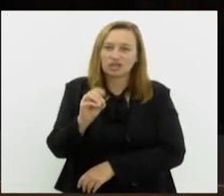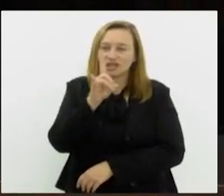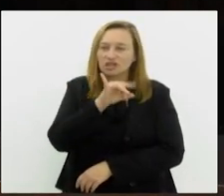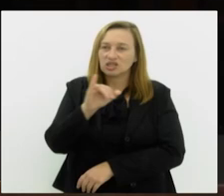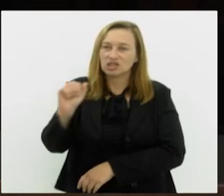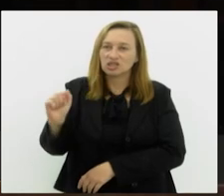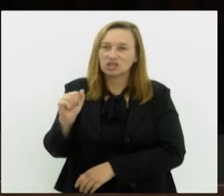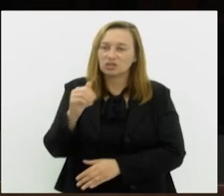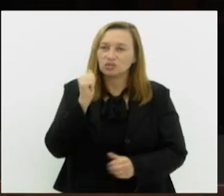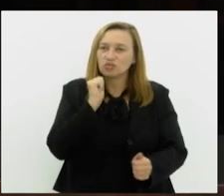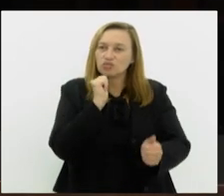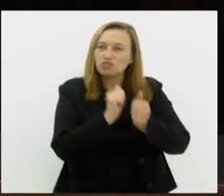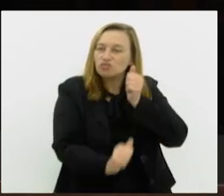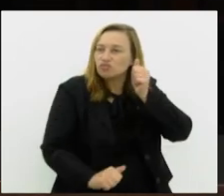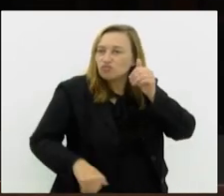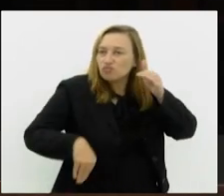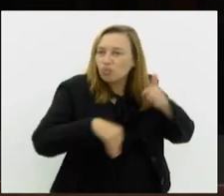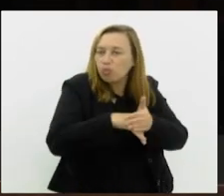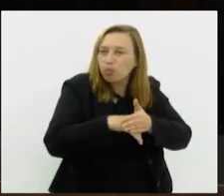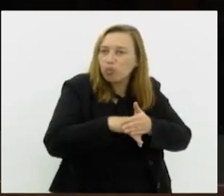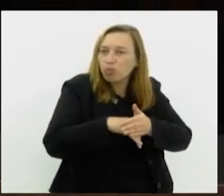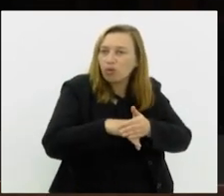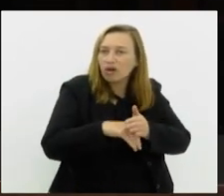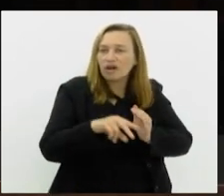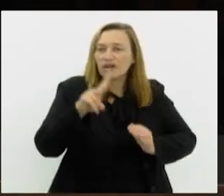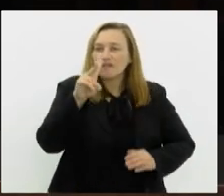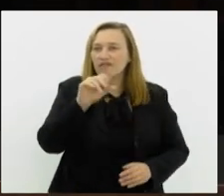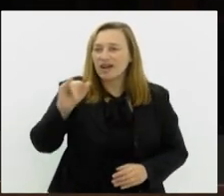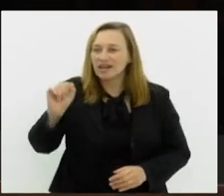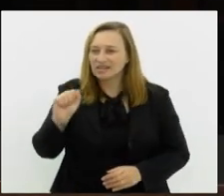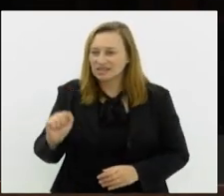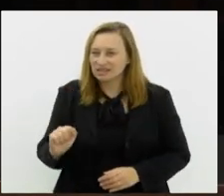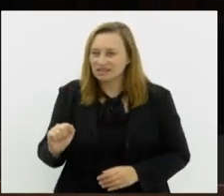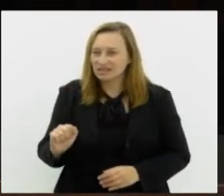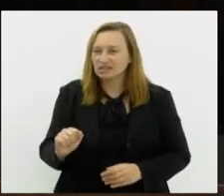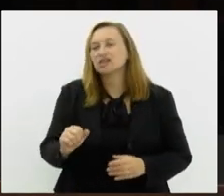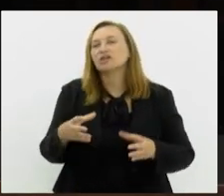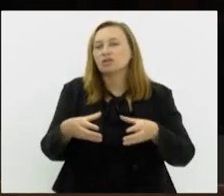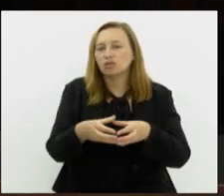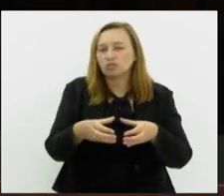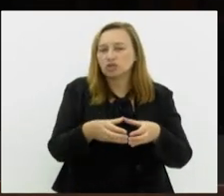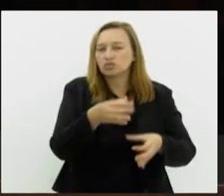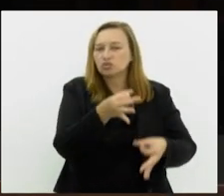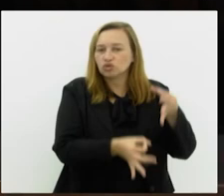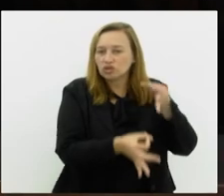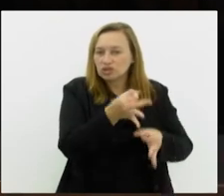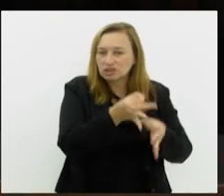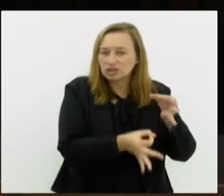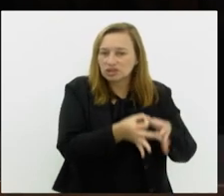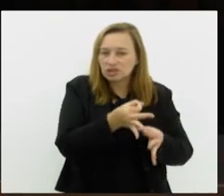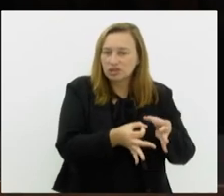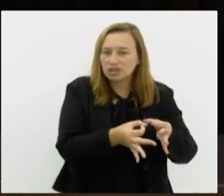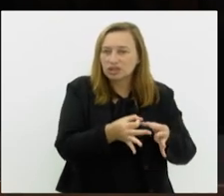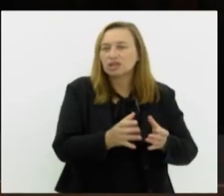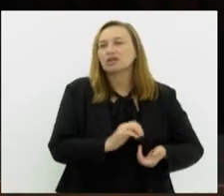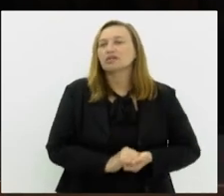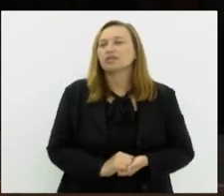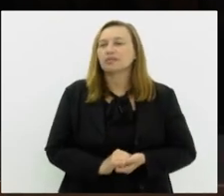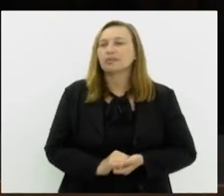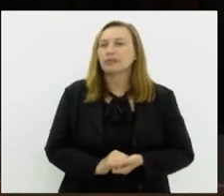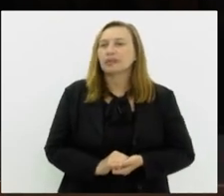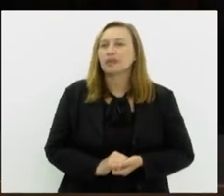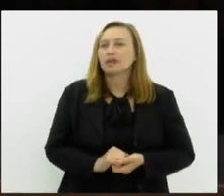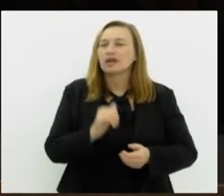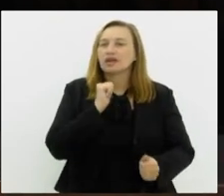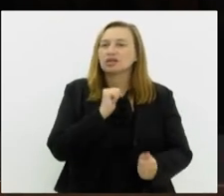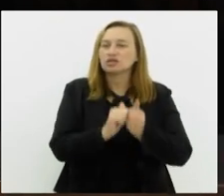do futebol de Várzea. Pareceres das comissões de Constituição e Justiça pela Juridicidade, de